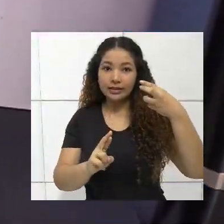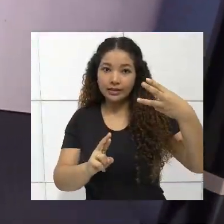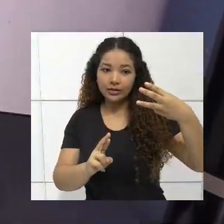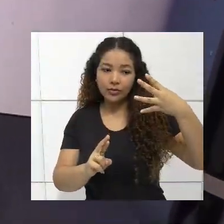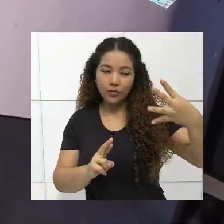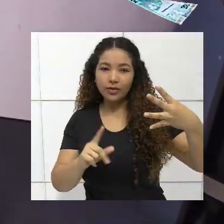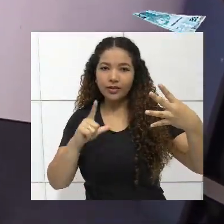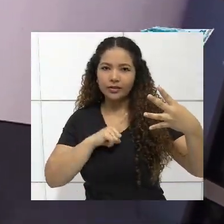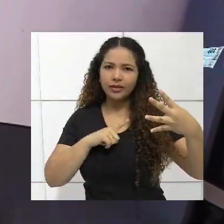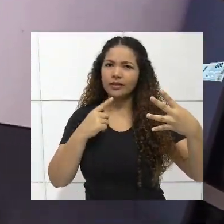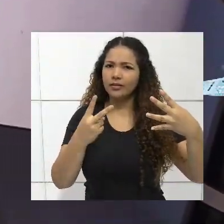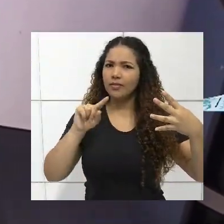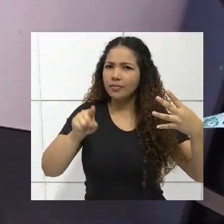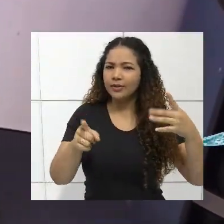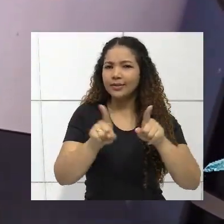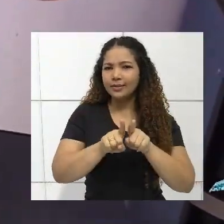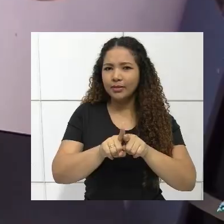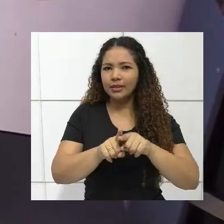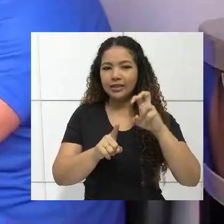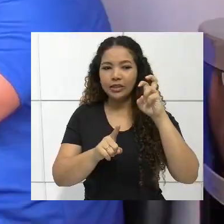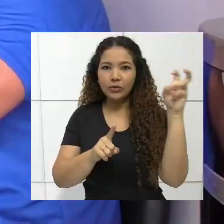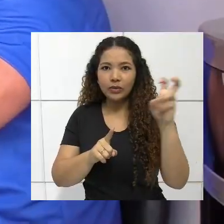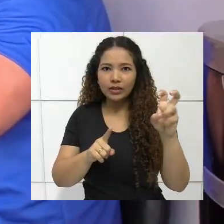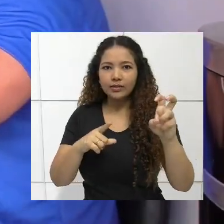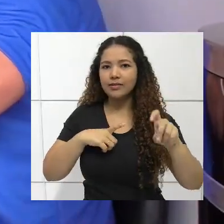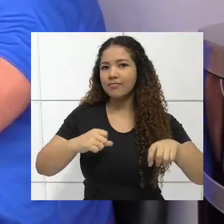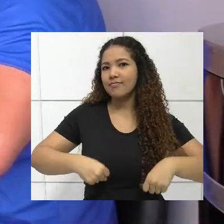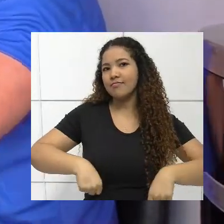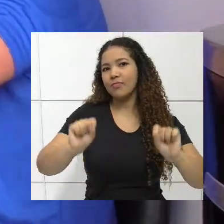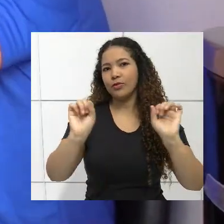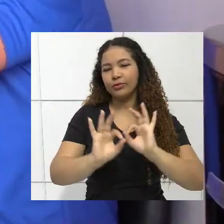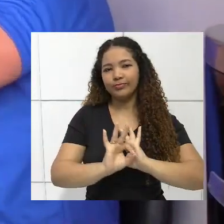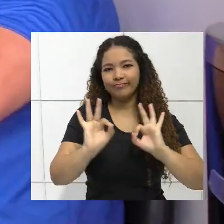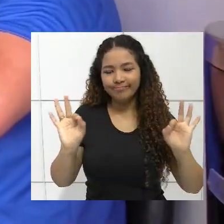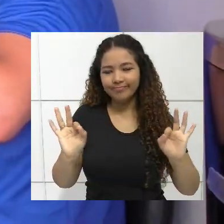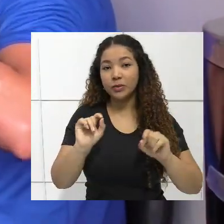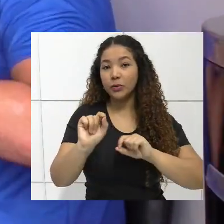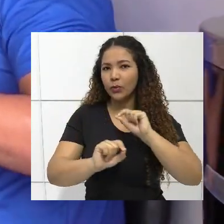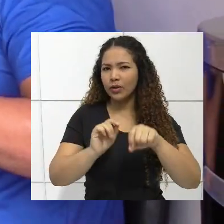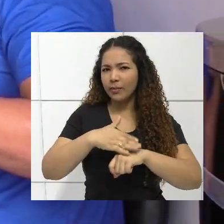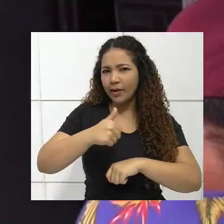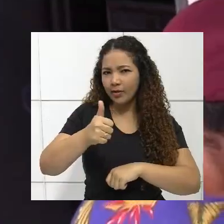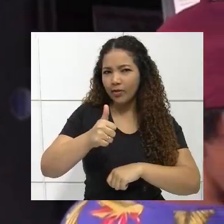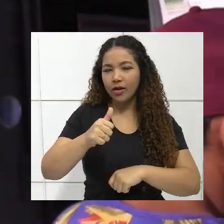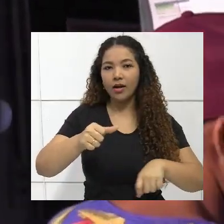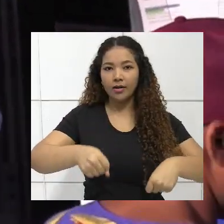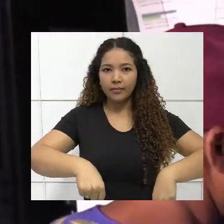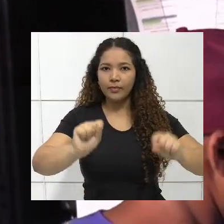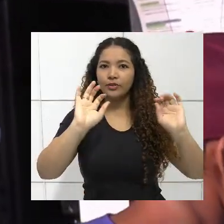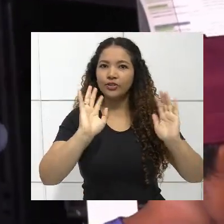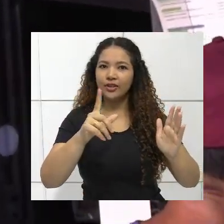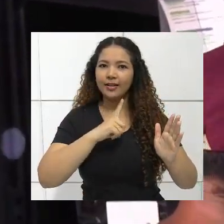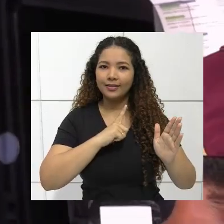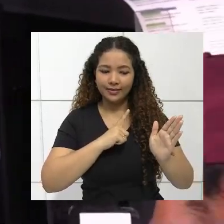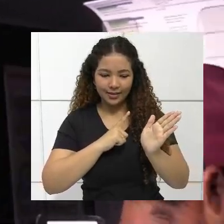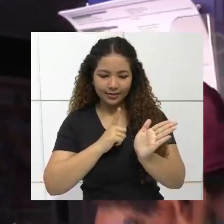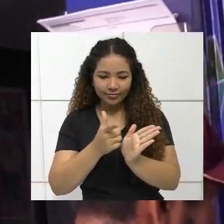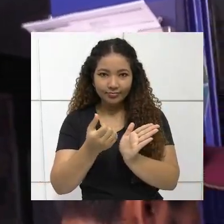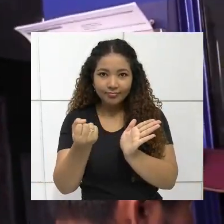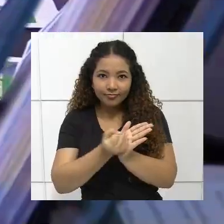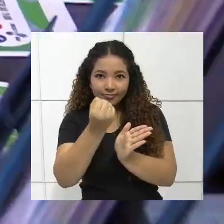essa linda Honda Bros, que pode ser sua. E olha, amigo, o que é melhor, a moto ela já vai emplacada. É legal, gostei, eu vou querer mais